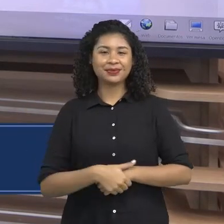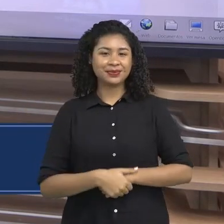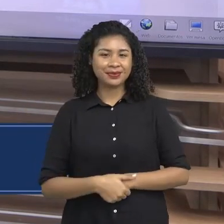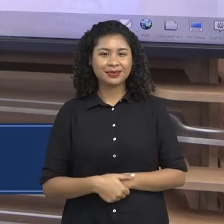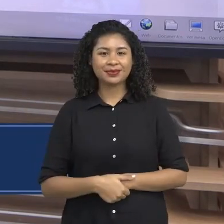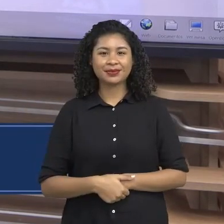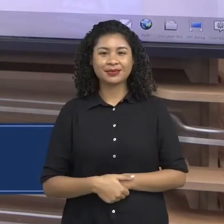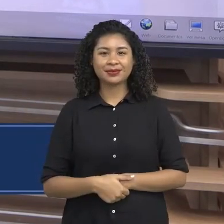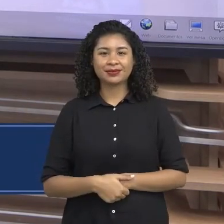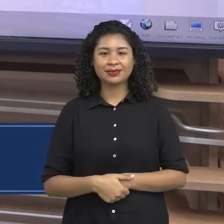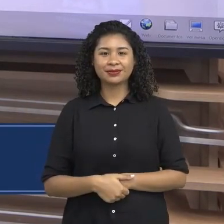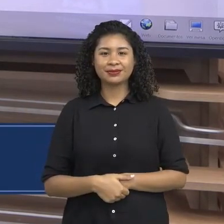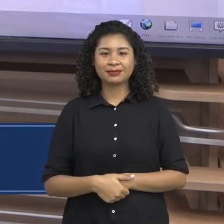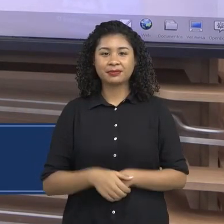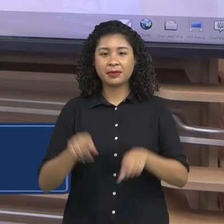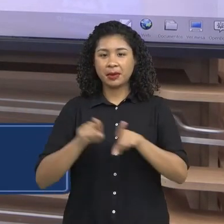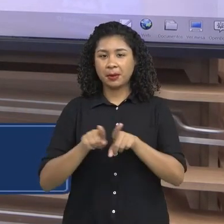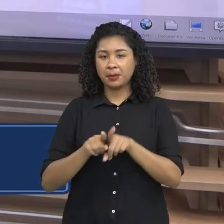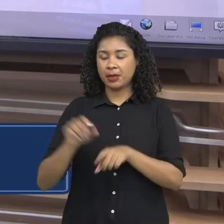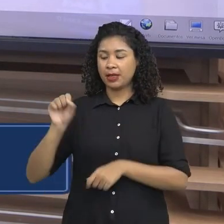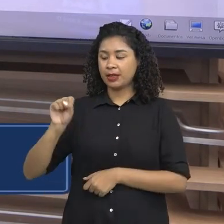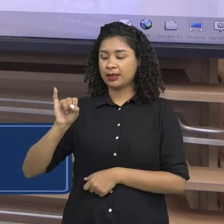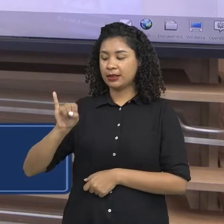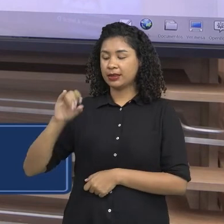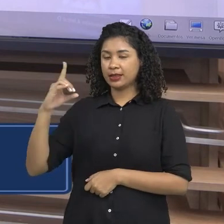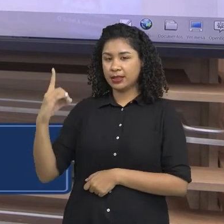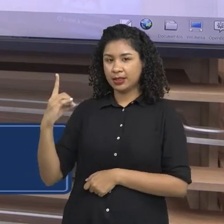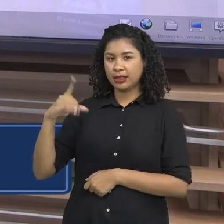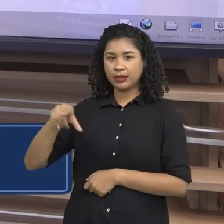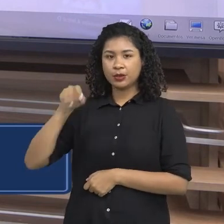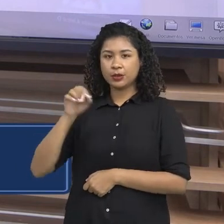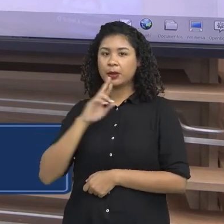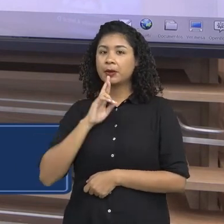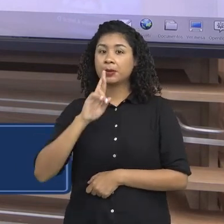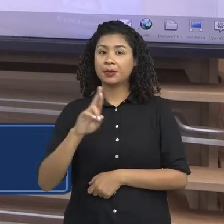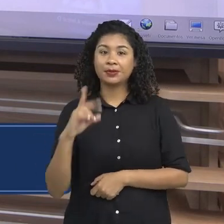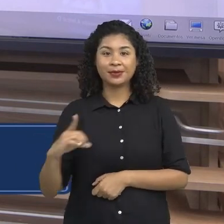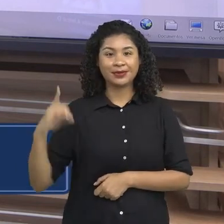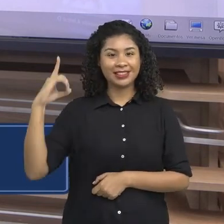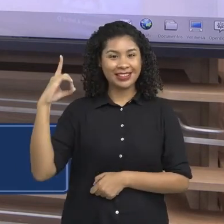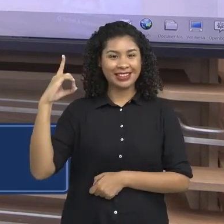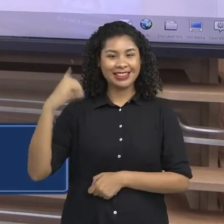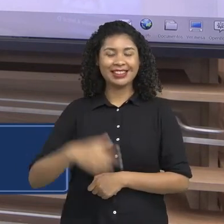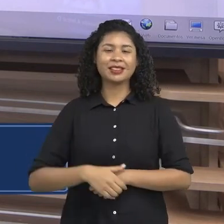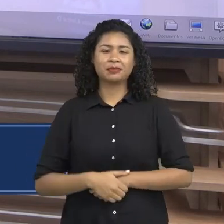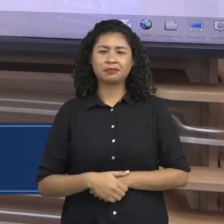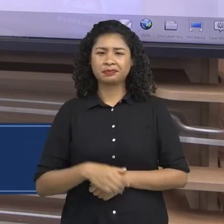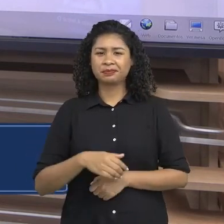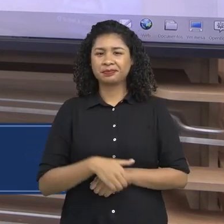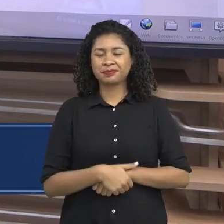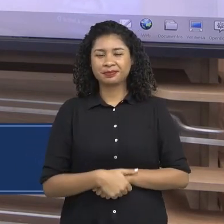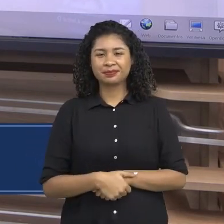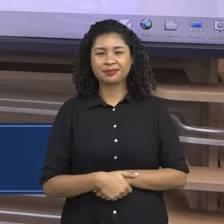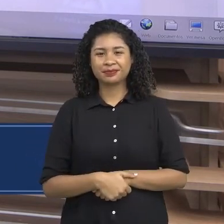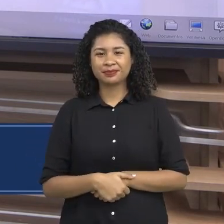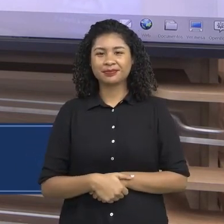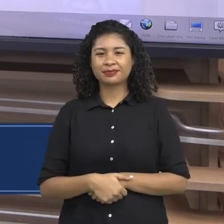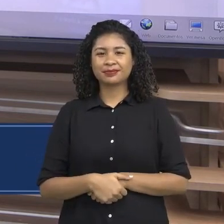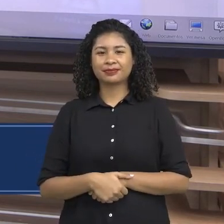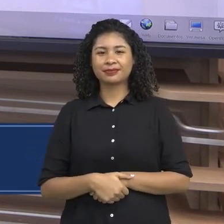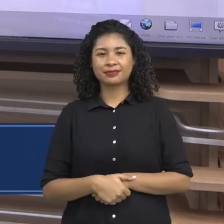pâncreas. Temos o Cid Olandre que também marcou a alternativa D, né? Acredita aí que seja insulina e